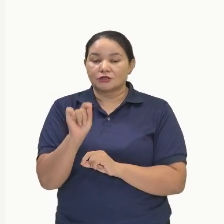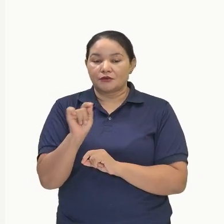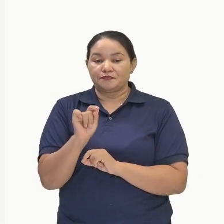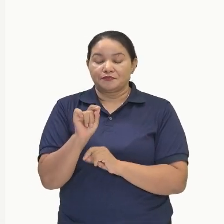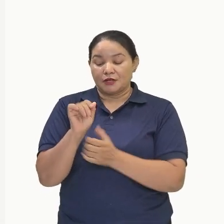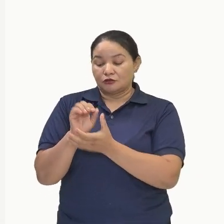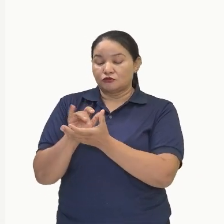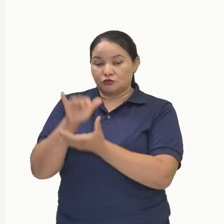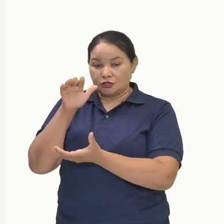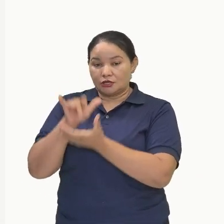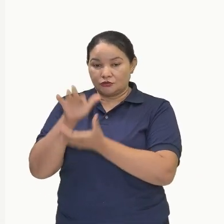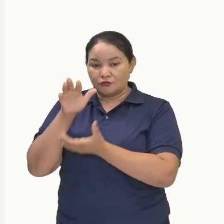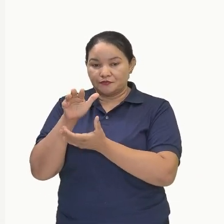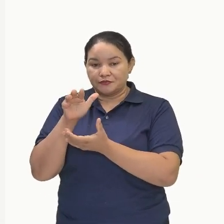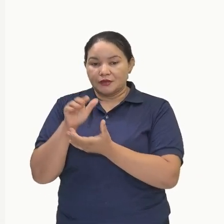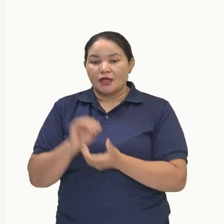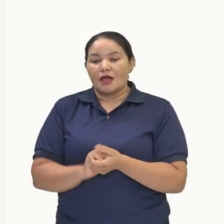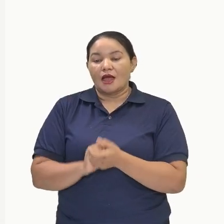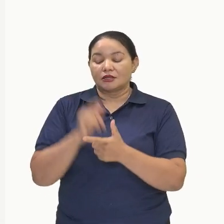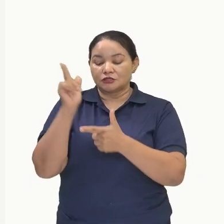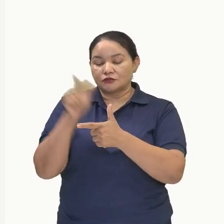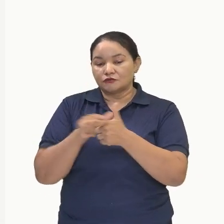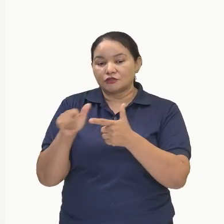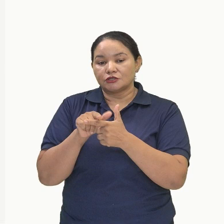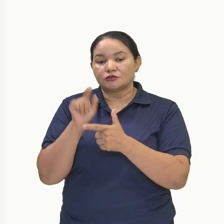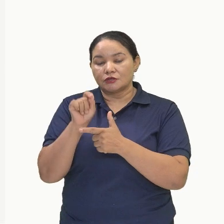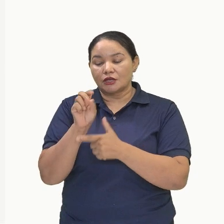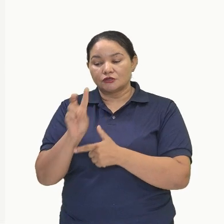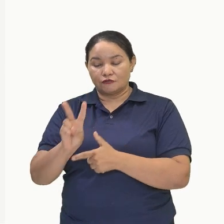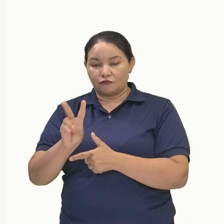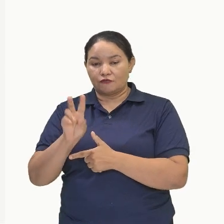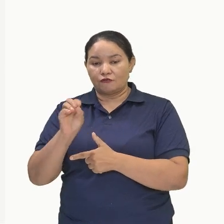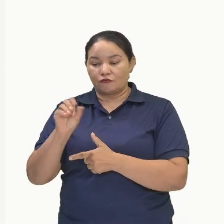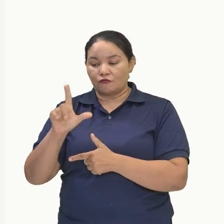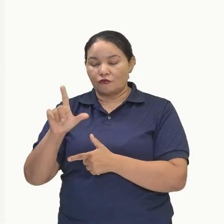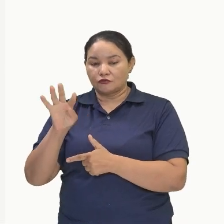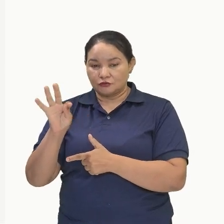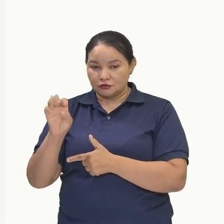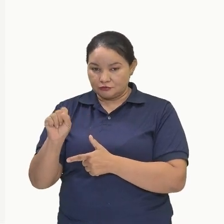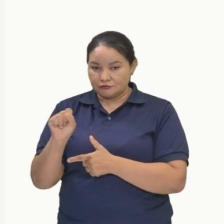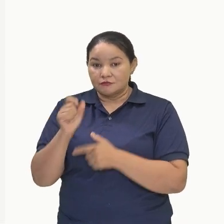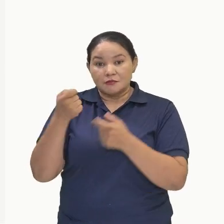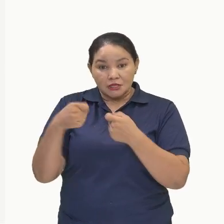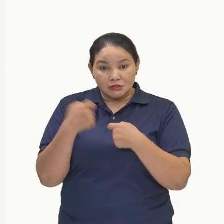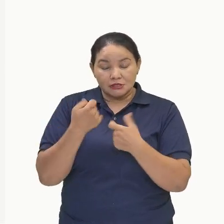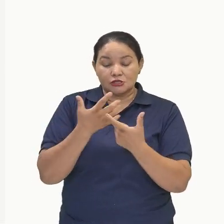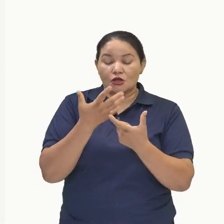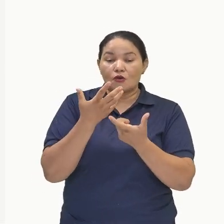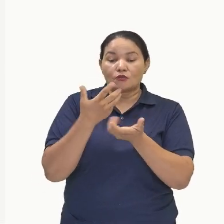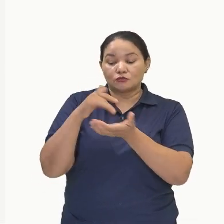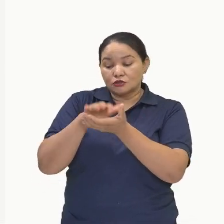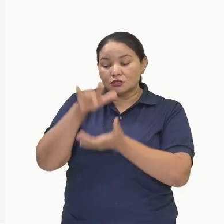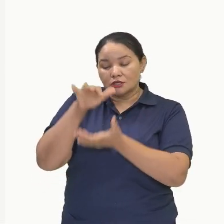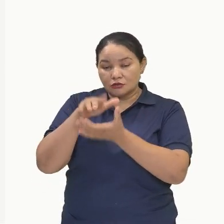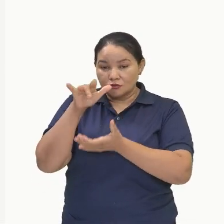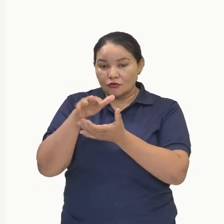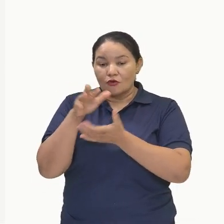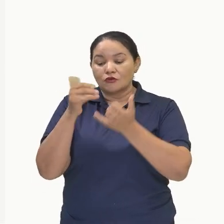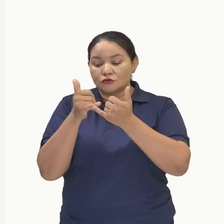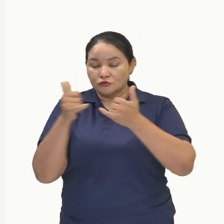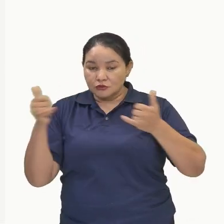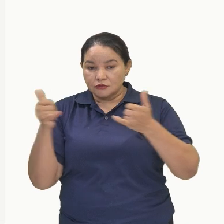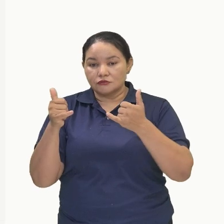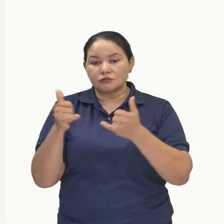volt. Né? Porque para o receptor funcionar, tem que ter um gerador no circuito para fazer ele funcionar. Porque o receptor precisa de